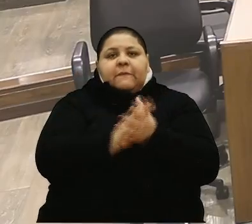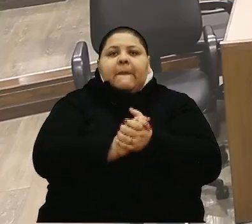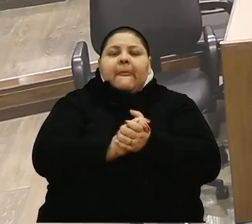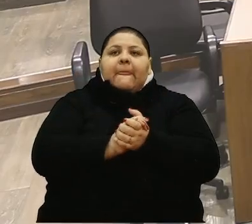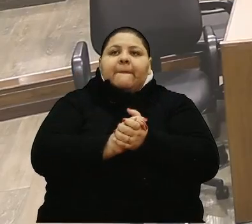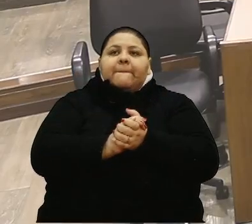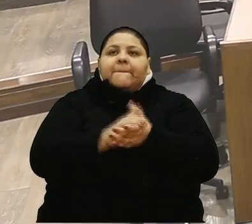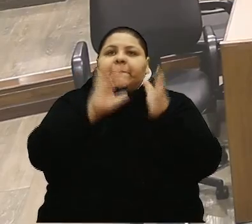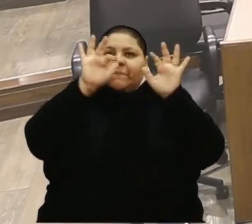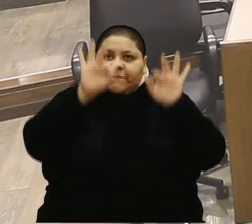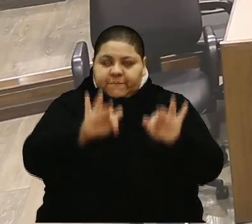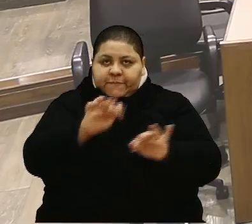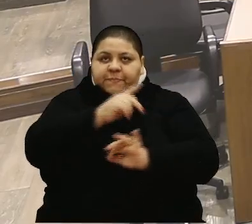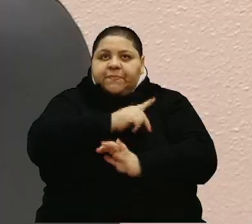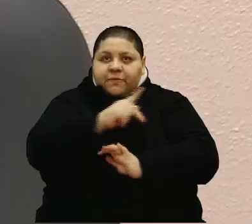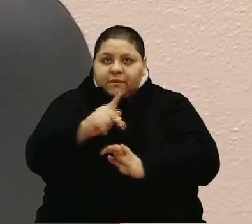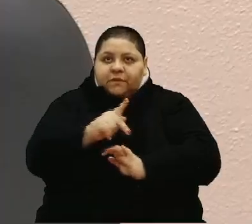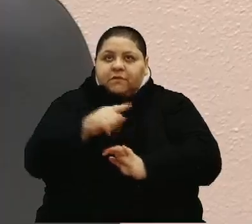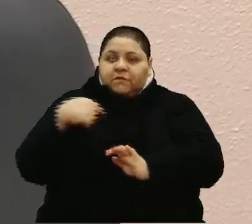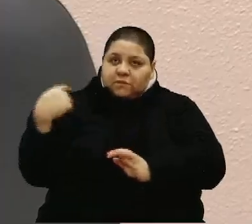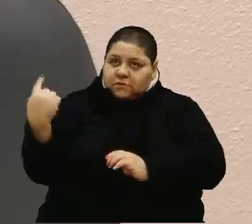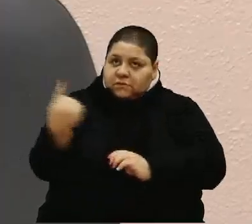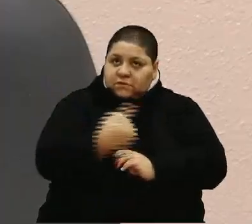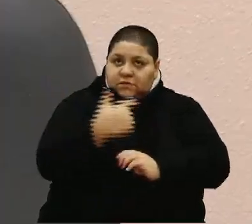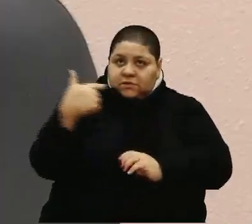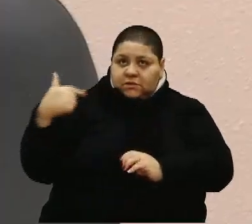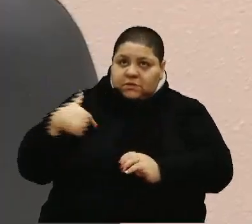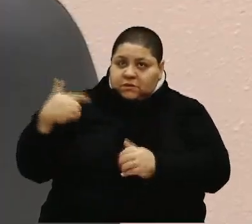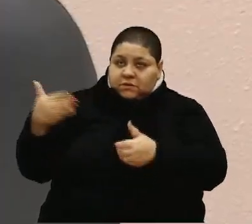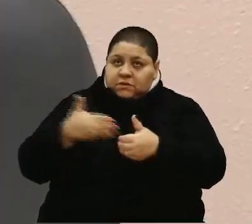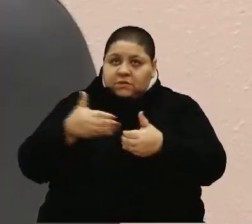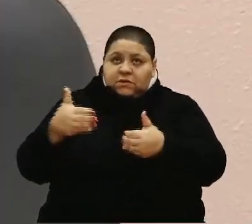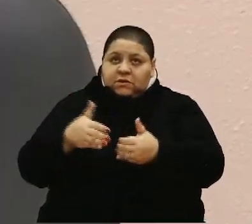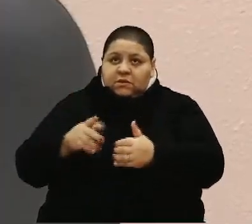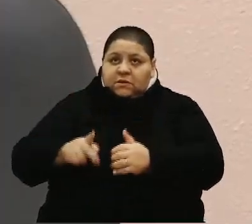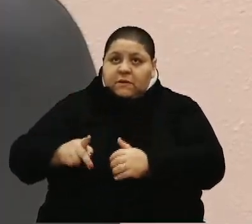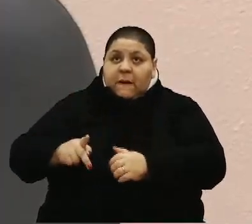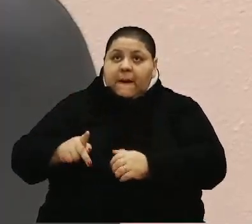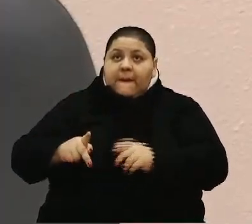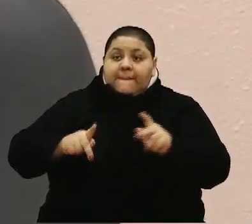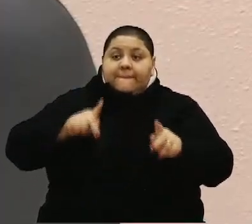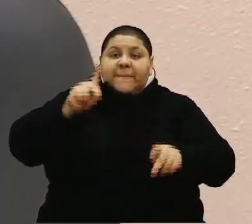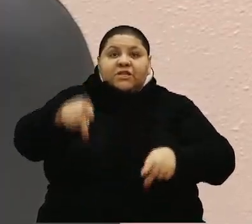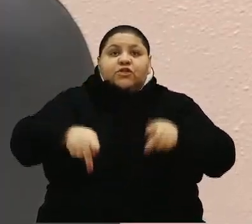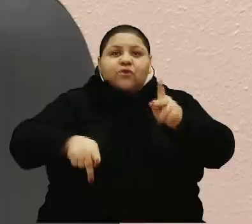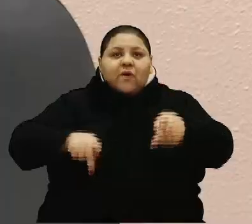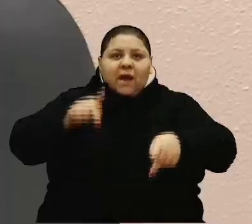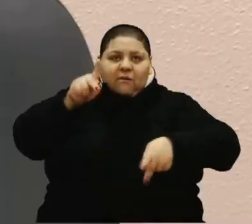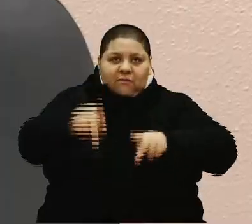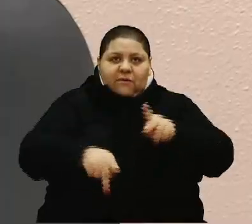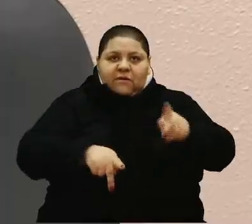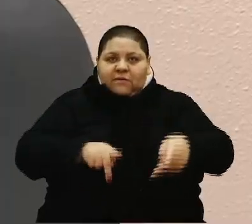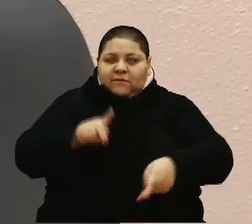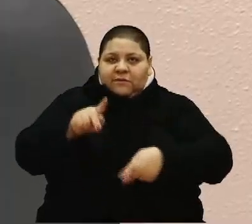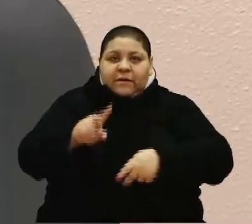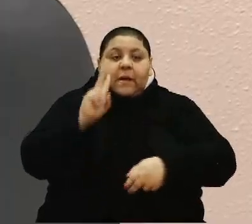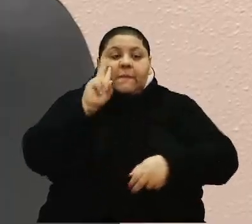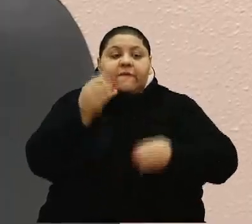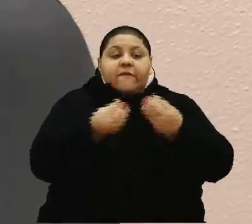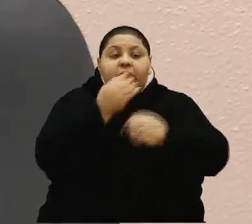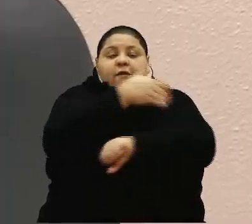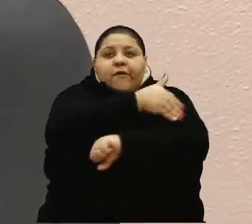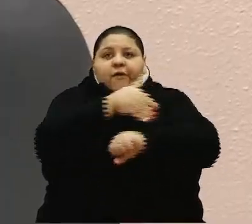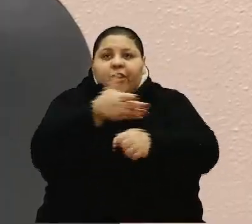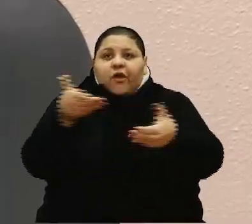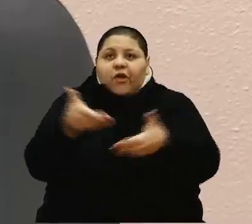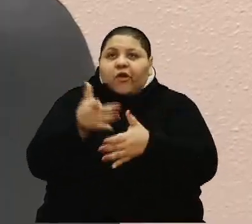Daiane. Para finalizar, senhor presidente, eu acompanharia a pastoral em situação de rua na quinta para ver como é que está a situação das pessoas em situação de rua na nossa cidade.